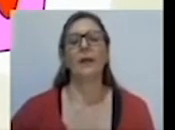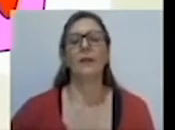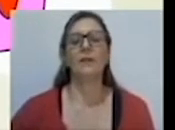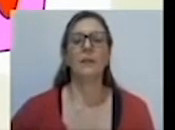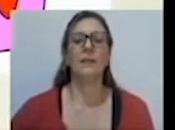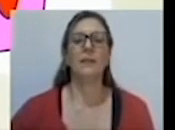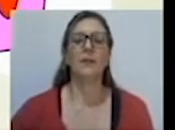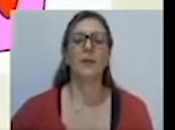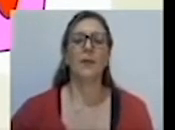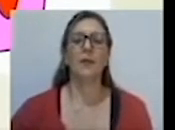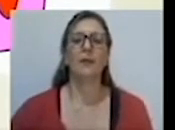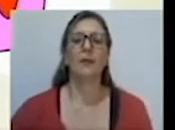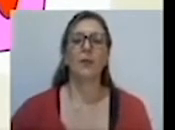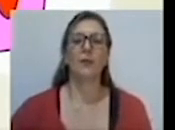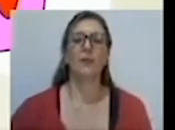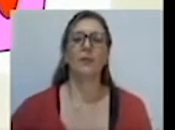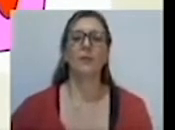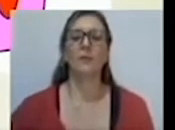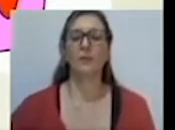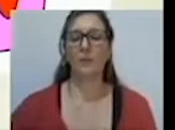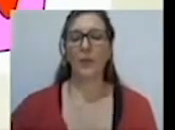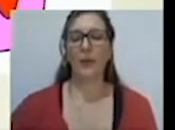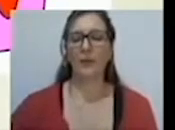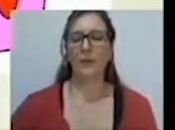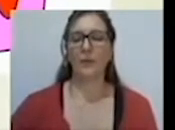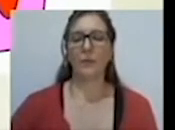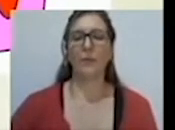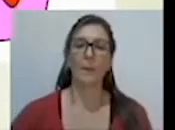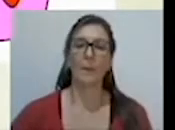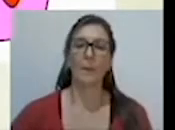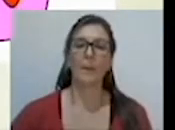Aí nós passamos para o próximo passo.